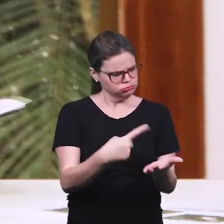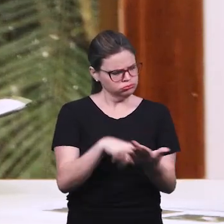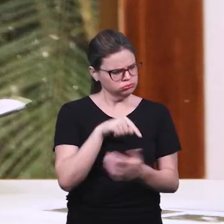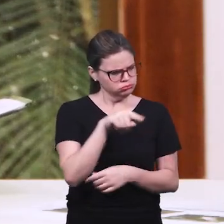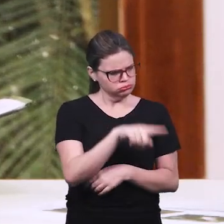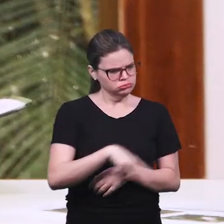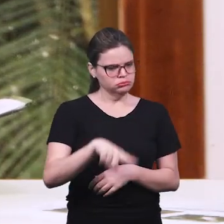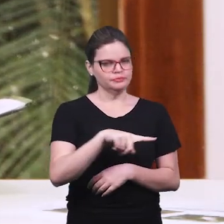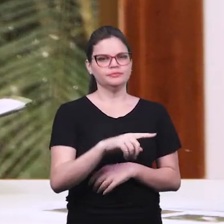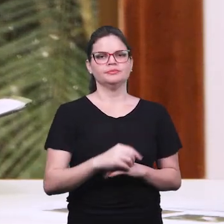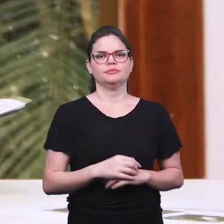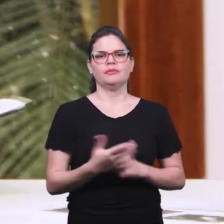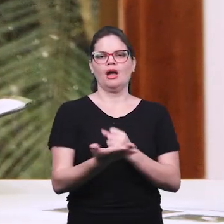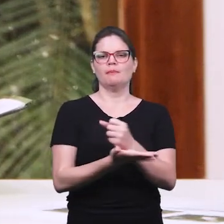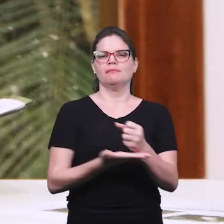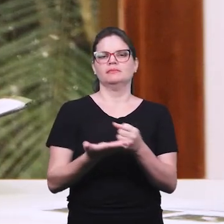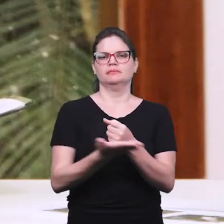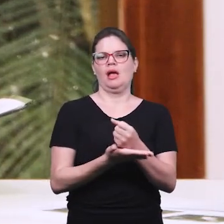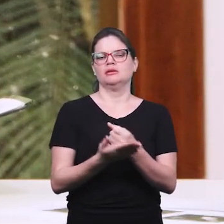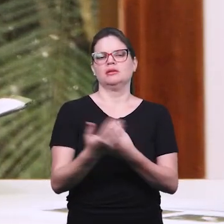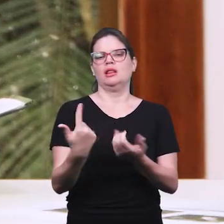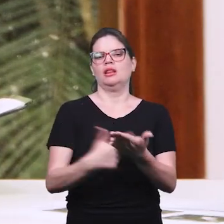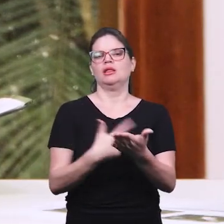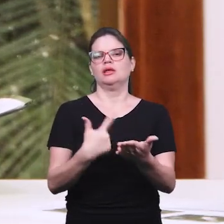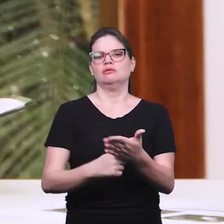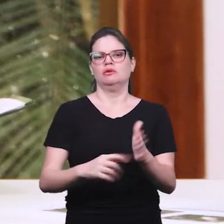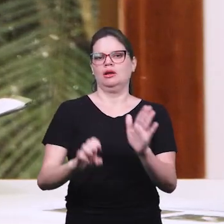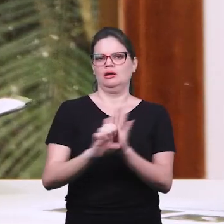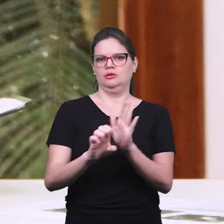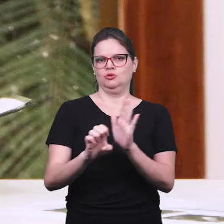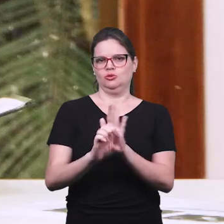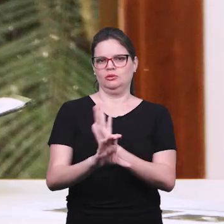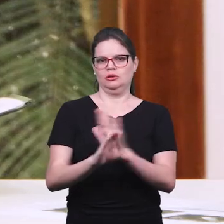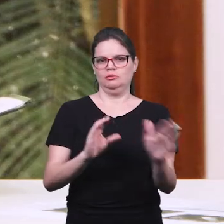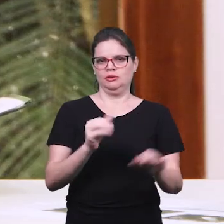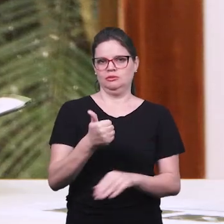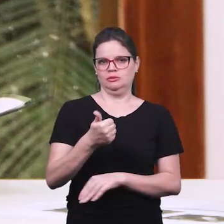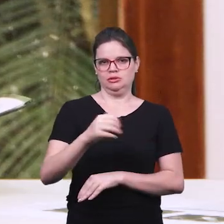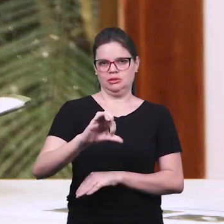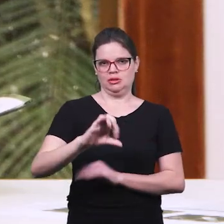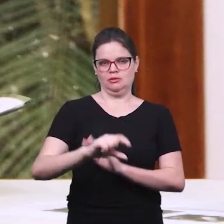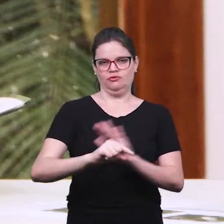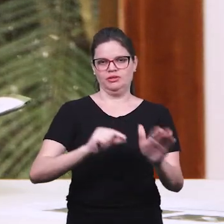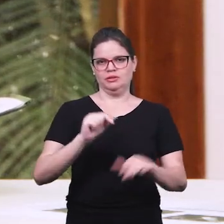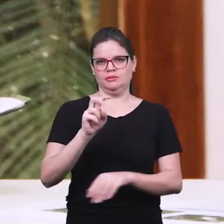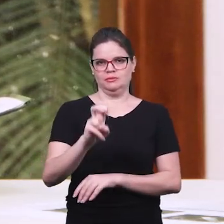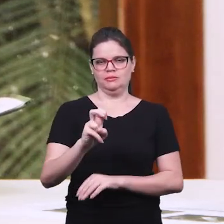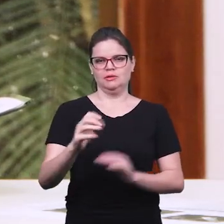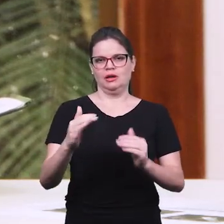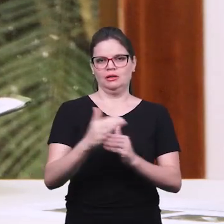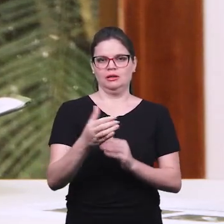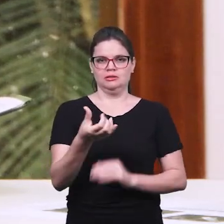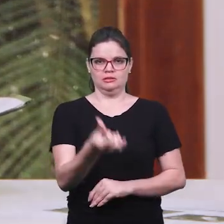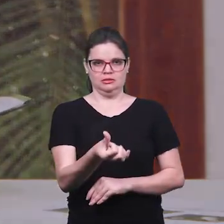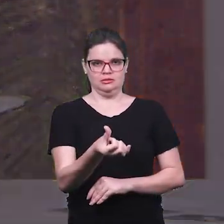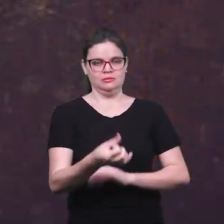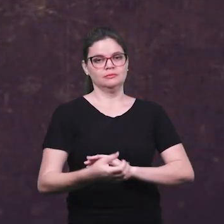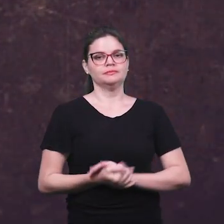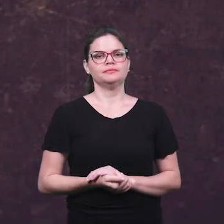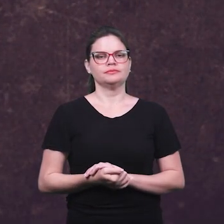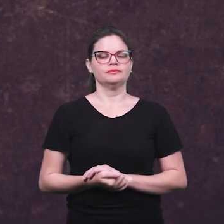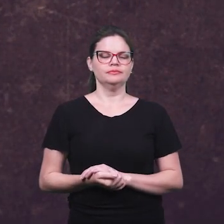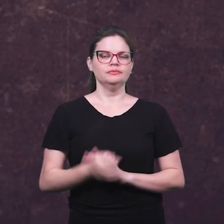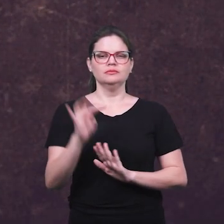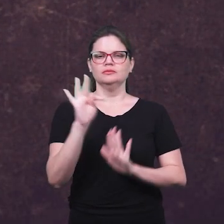estão em Êxodo, capítulo 19, versos 5 e 6. Diz assim: